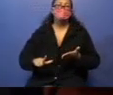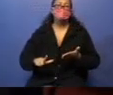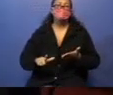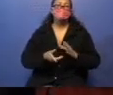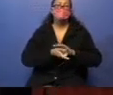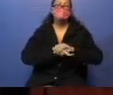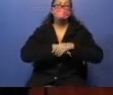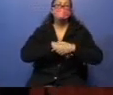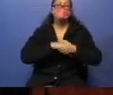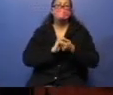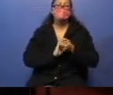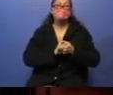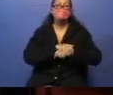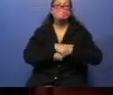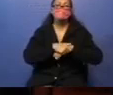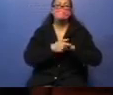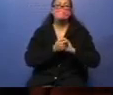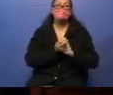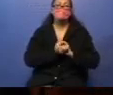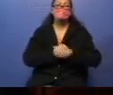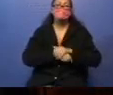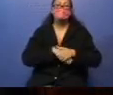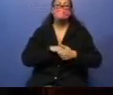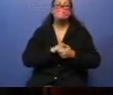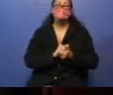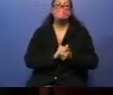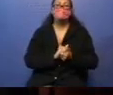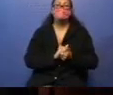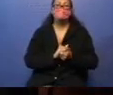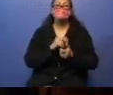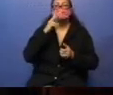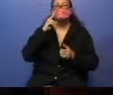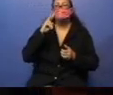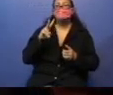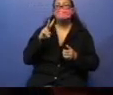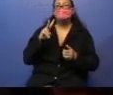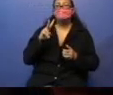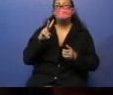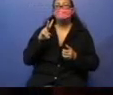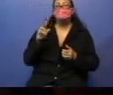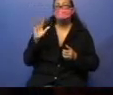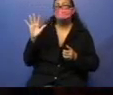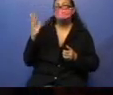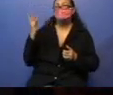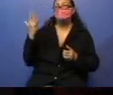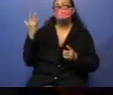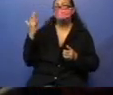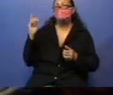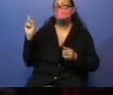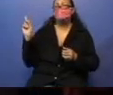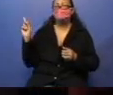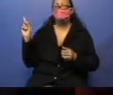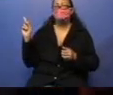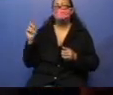constantemente limpas. Higienize suas mãos. Olha a mão aqui cheia de bichos, de